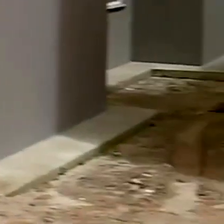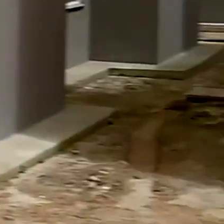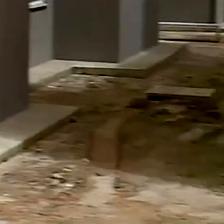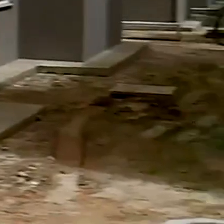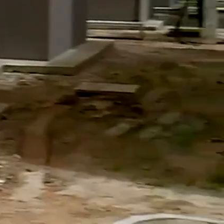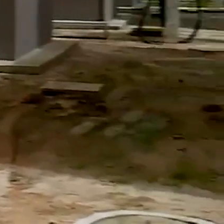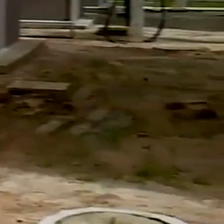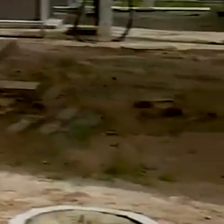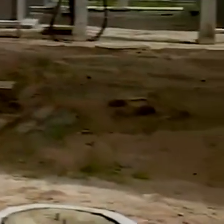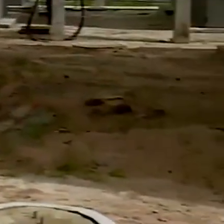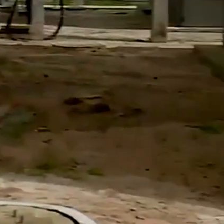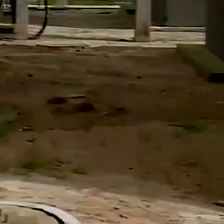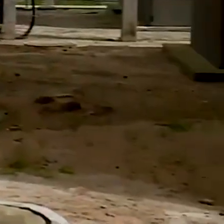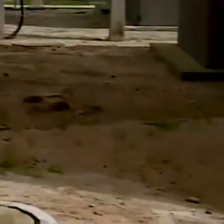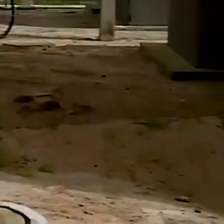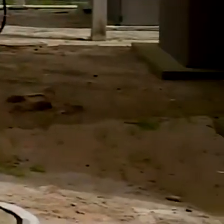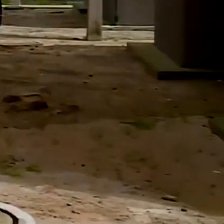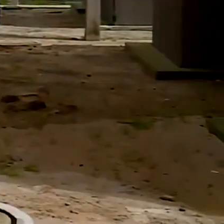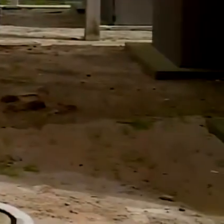Tchau.